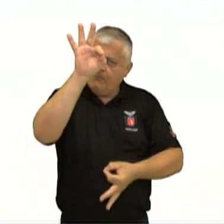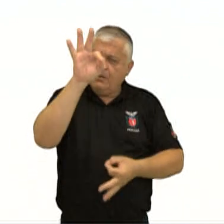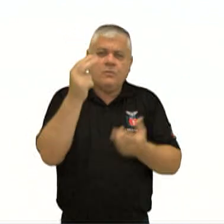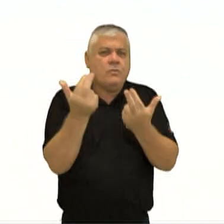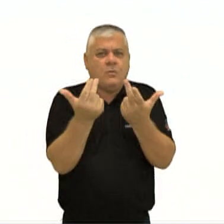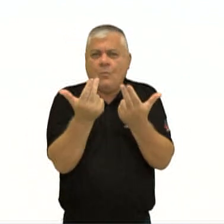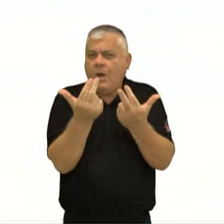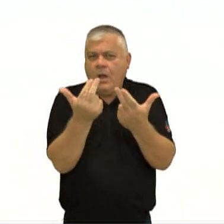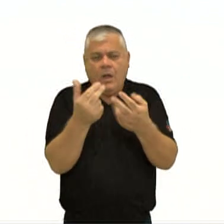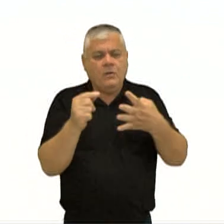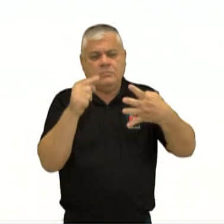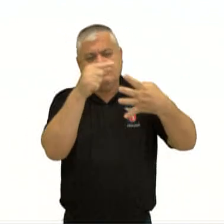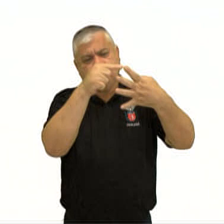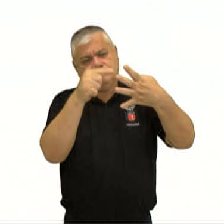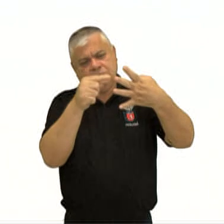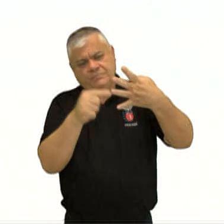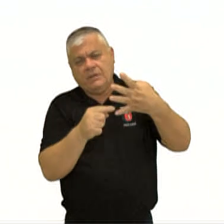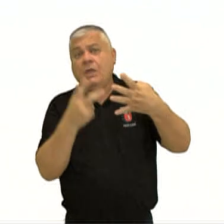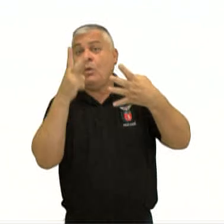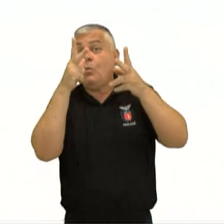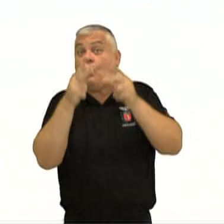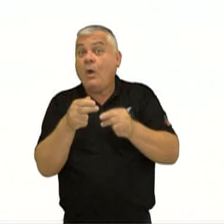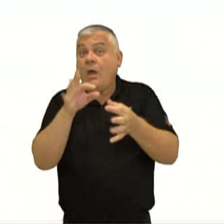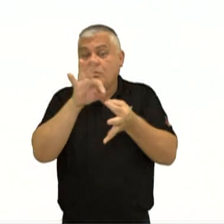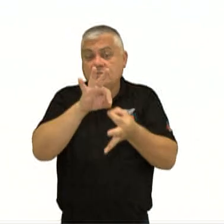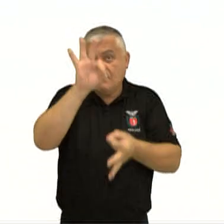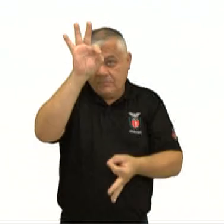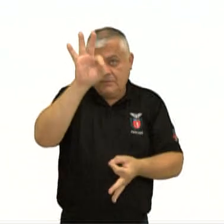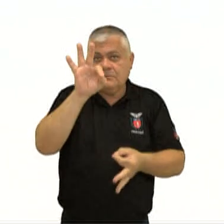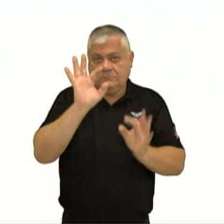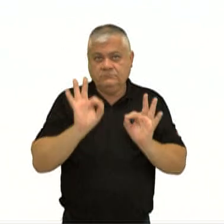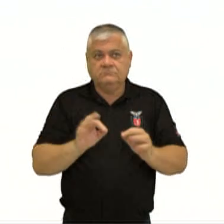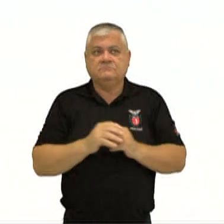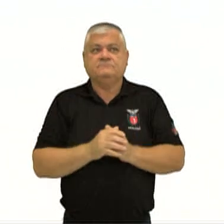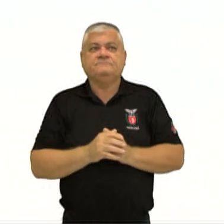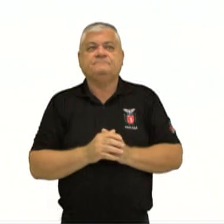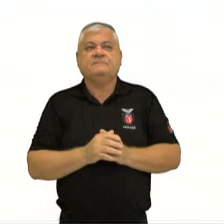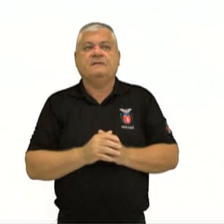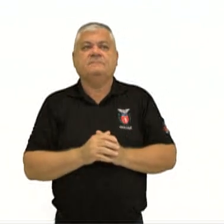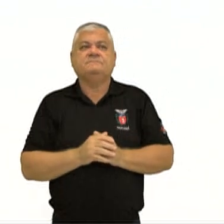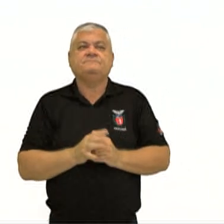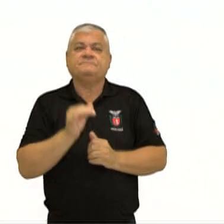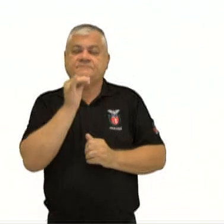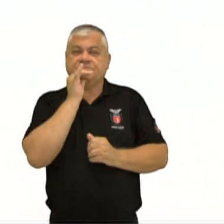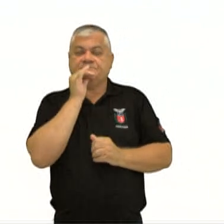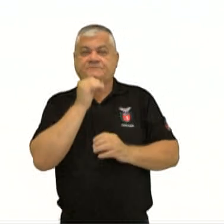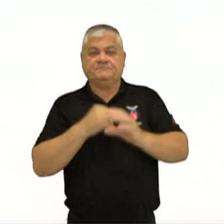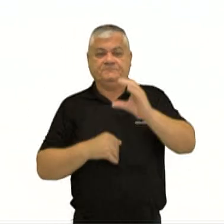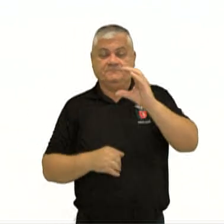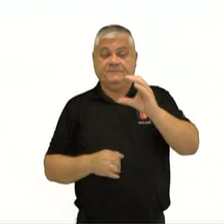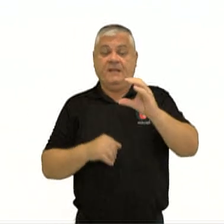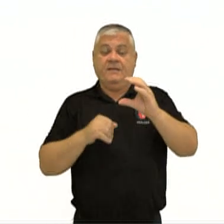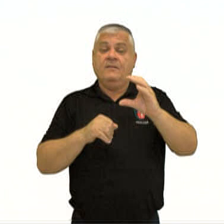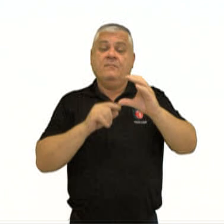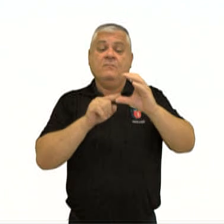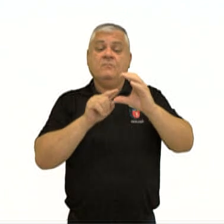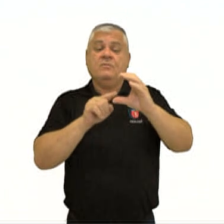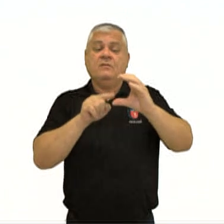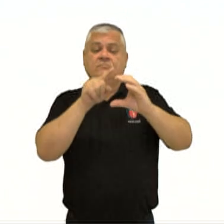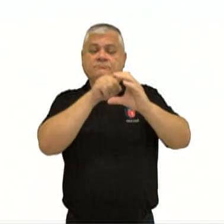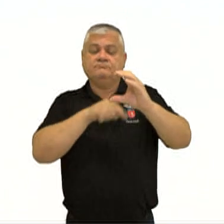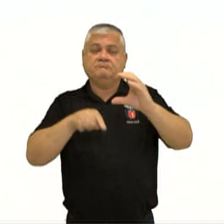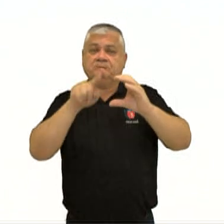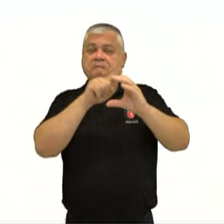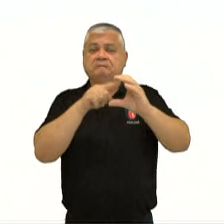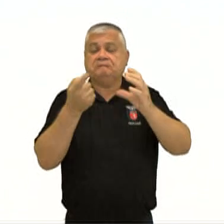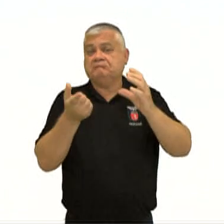né, numa molécula. São da mesma, são iguaizinhas, tá? Independente de ter